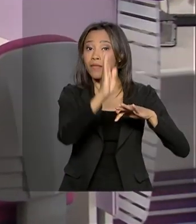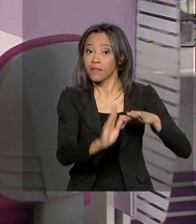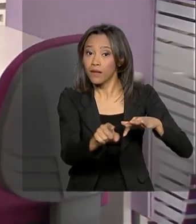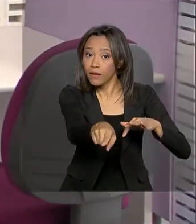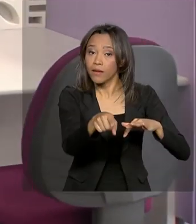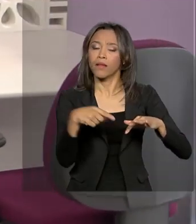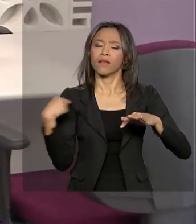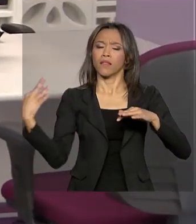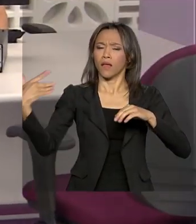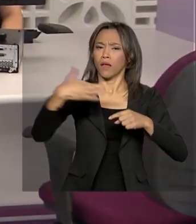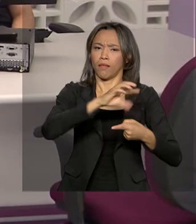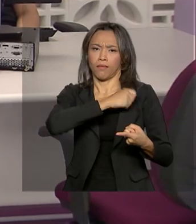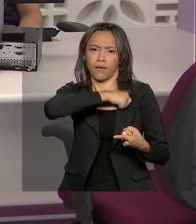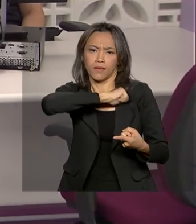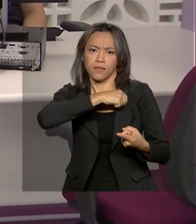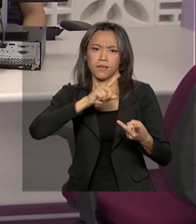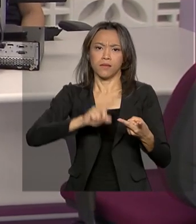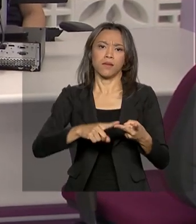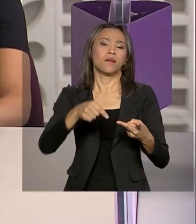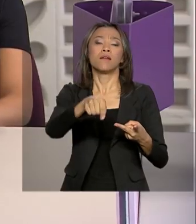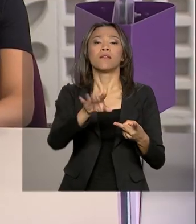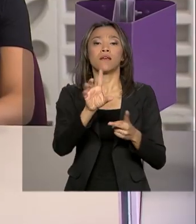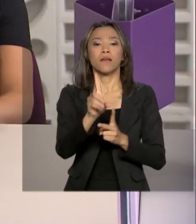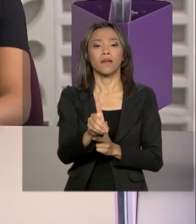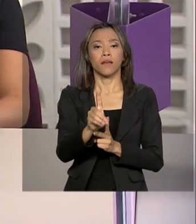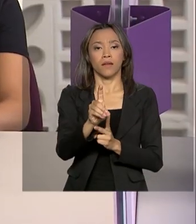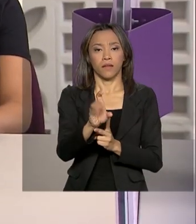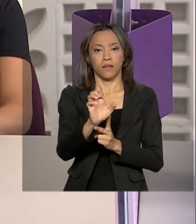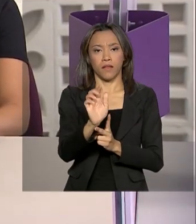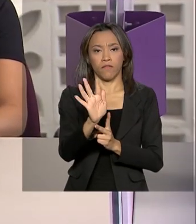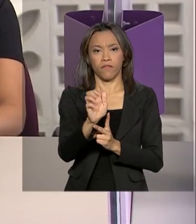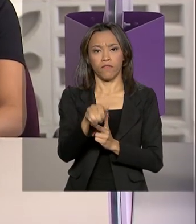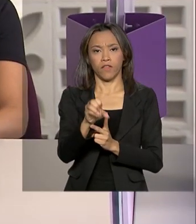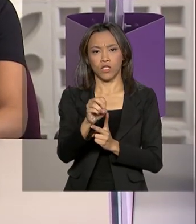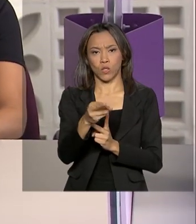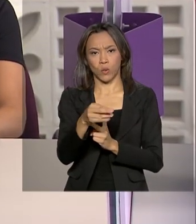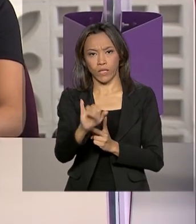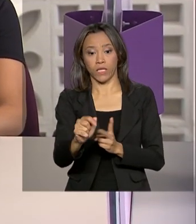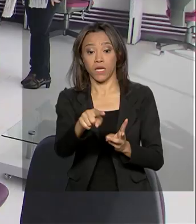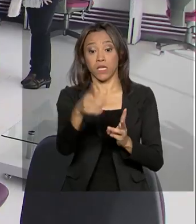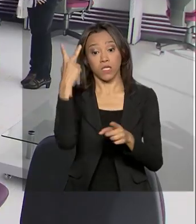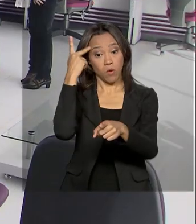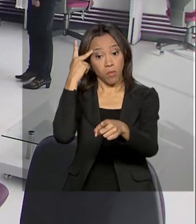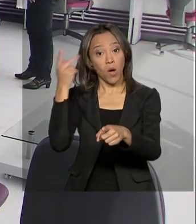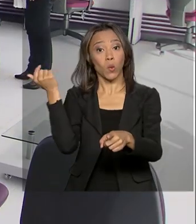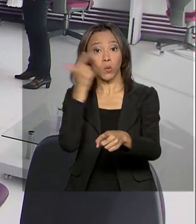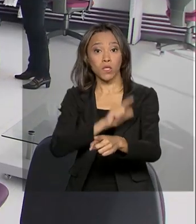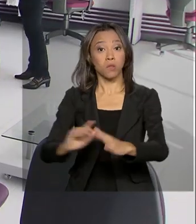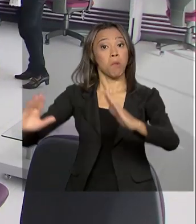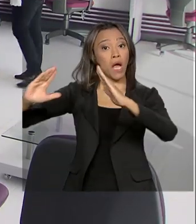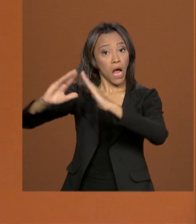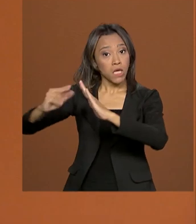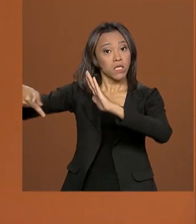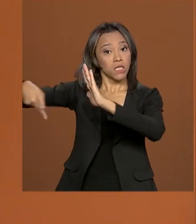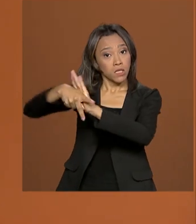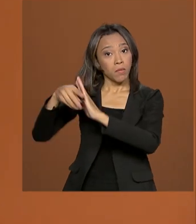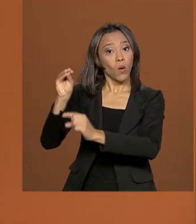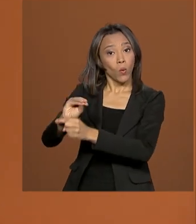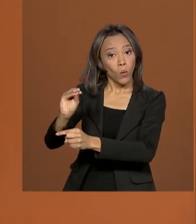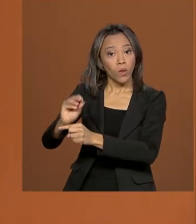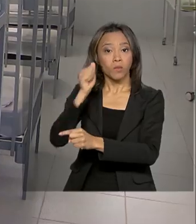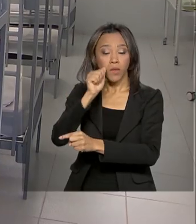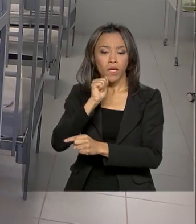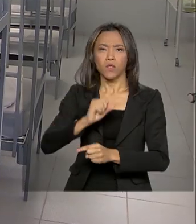como Delegacia da Mulher e Defensoria Pública. São Paulo ganhou uma casa este ano. Ao todo, o país conta com